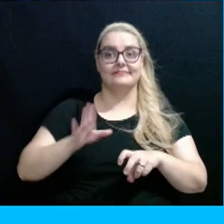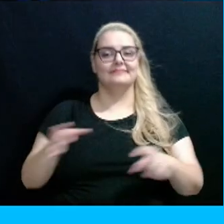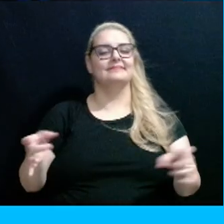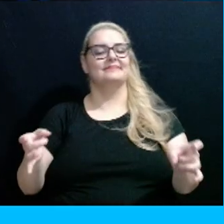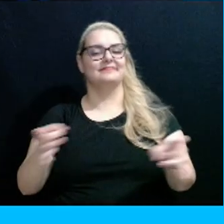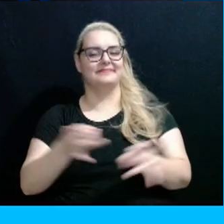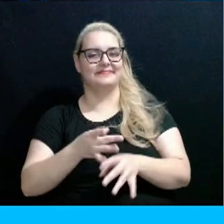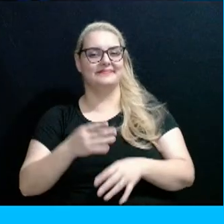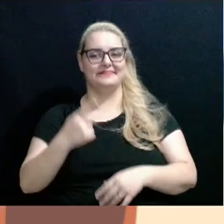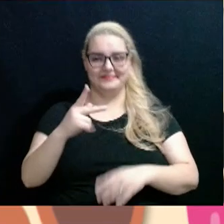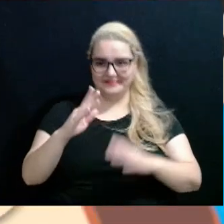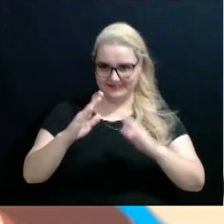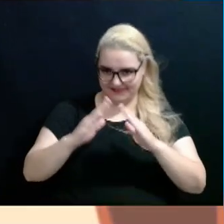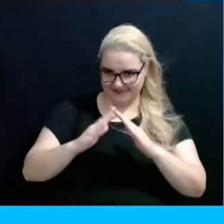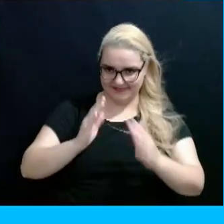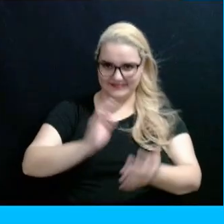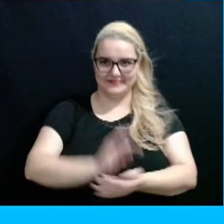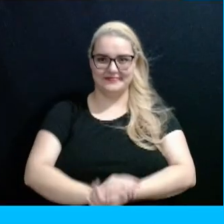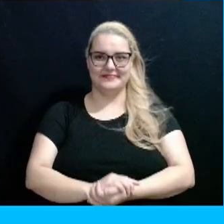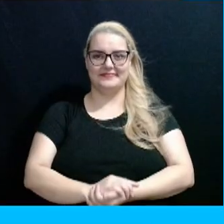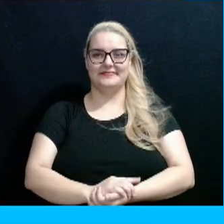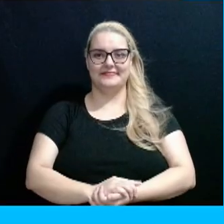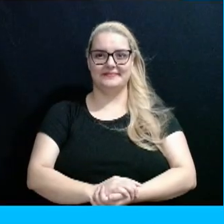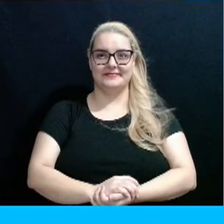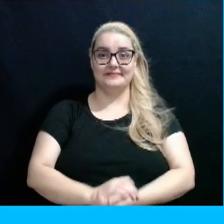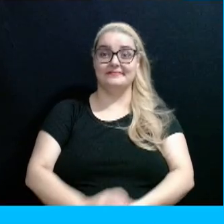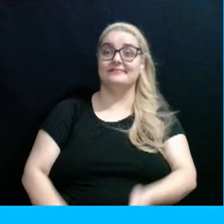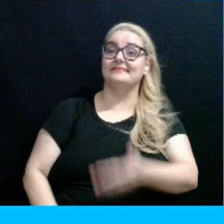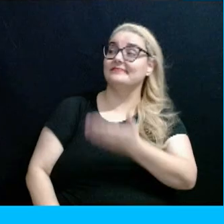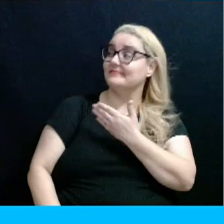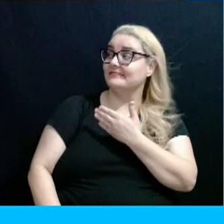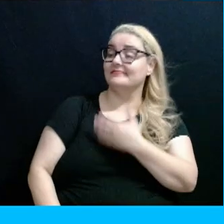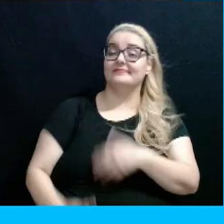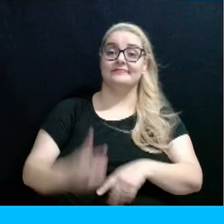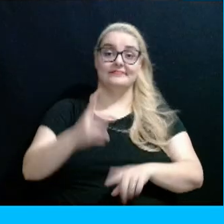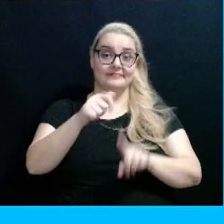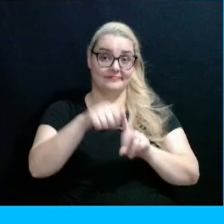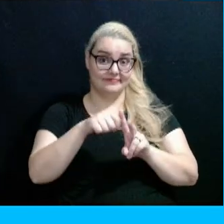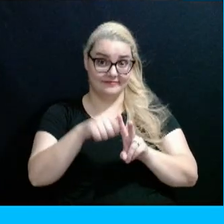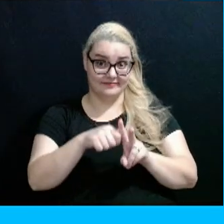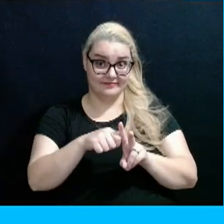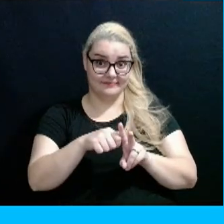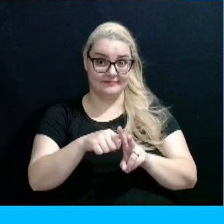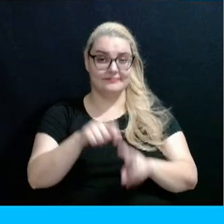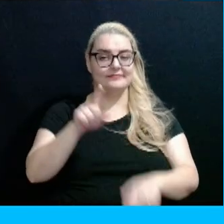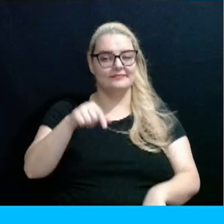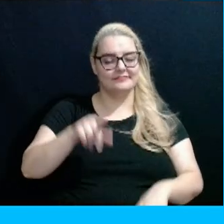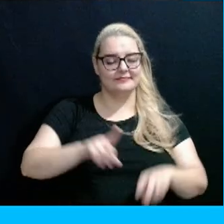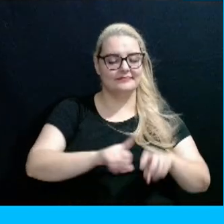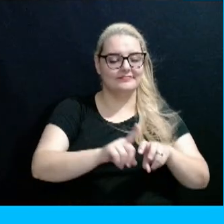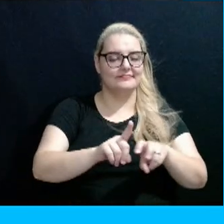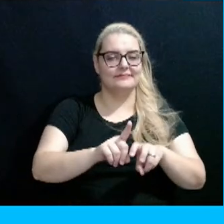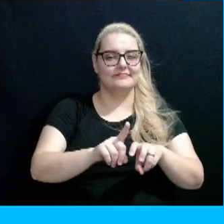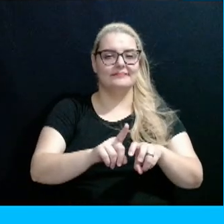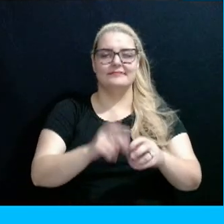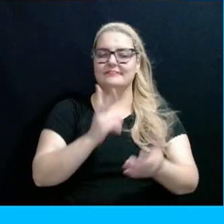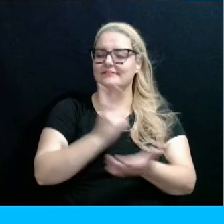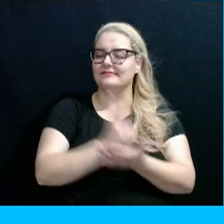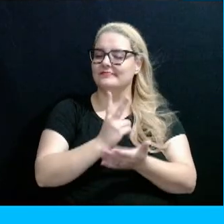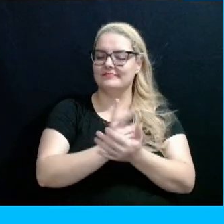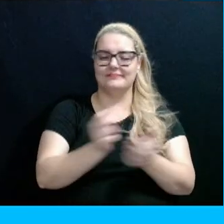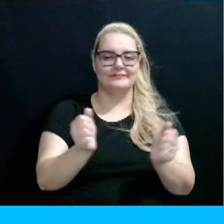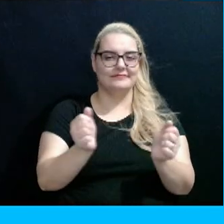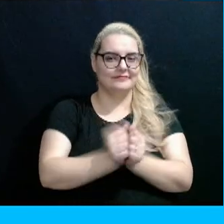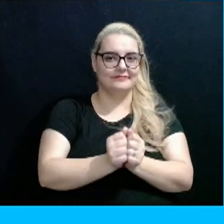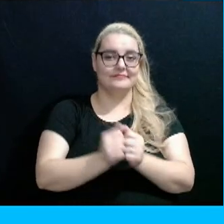para a sua casa. O Nescau tem 2 meses e é aquele companheiro inseparável.